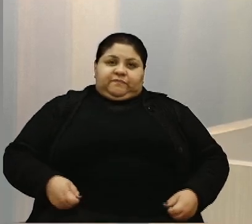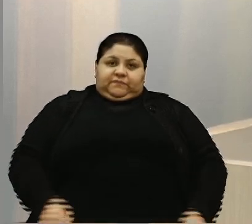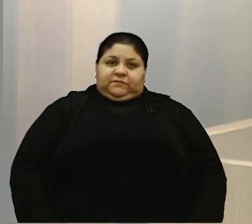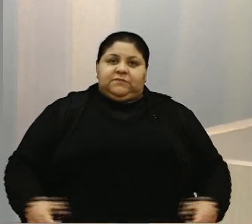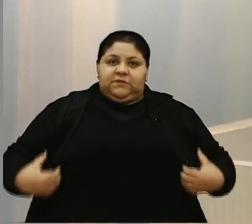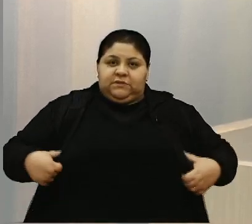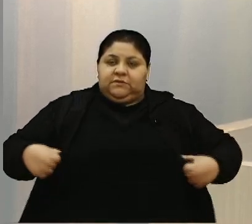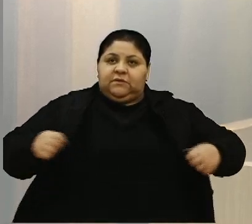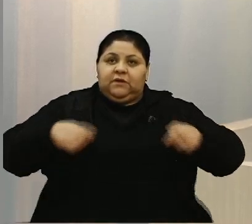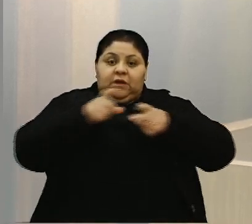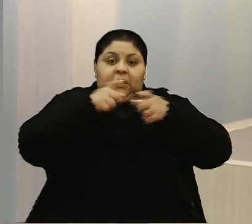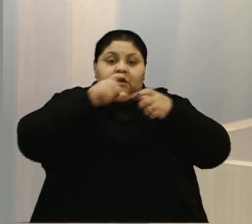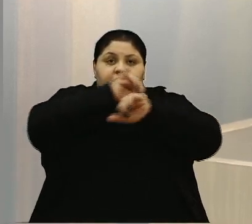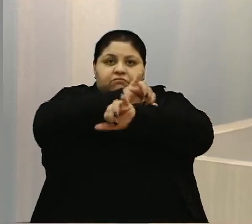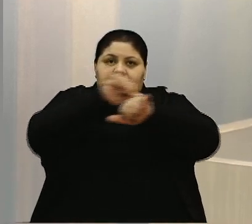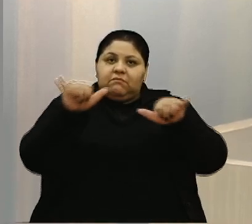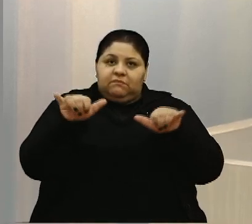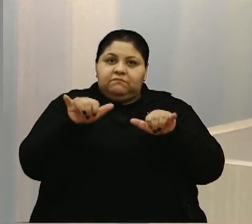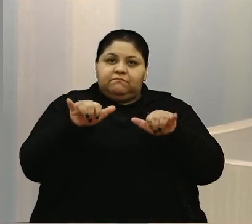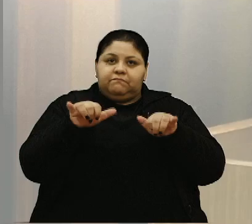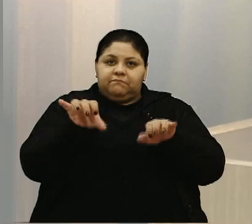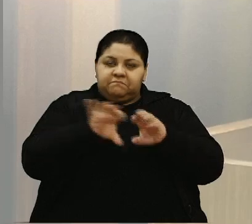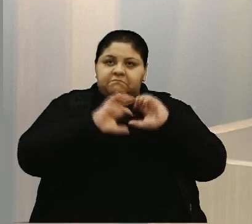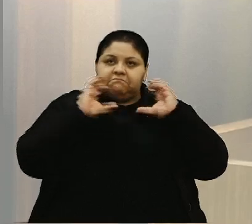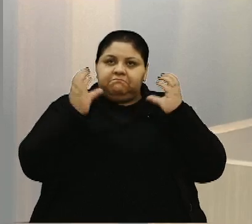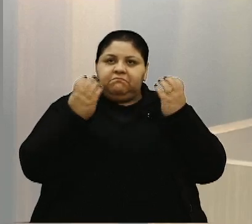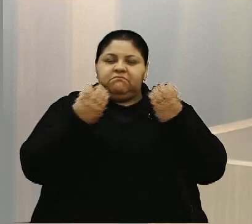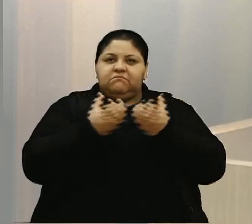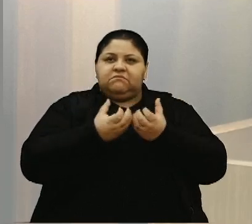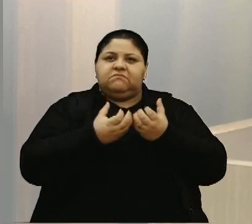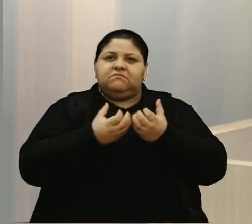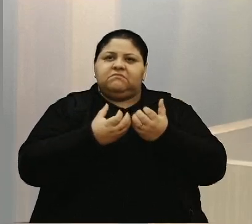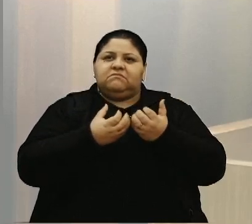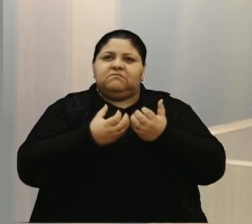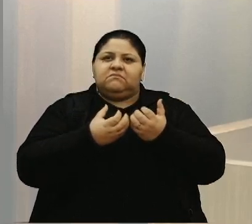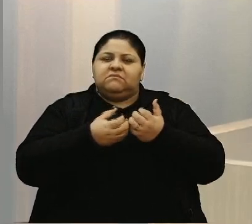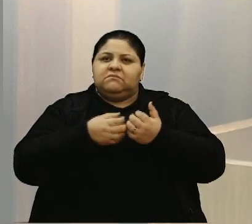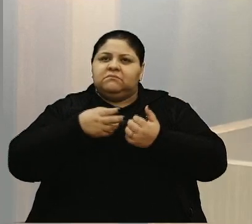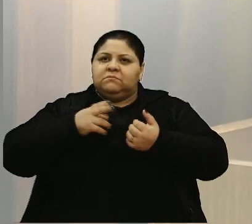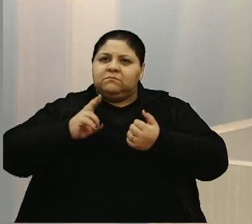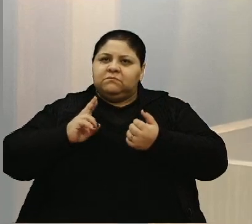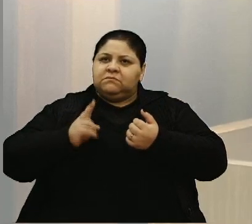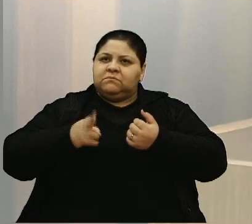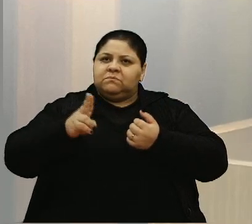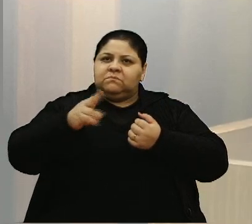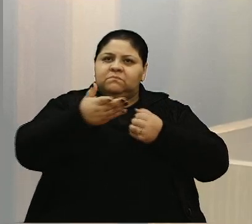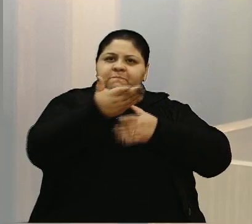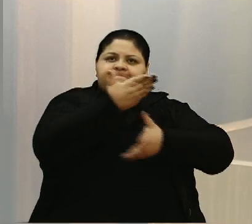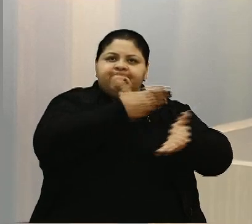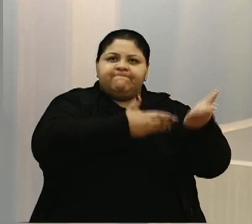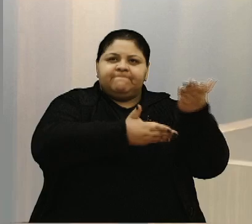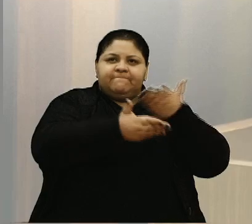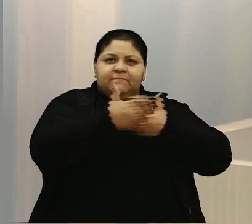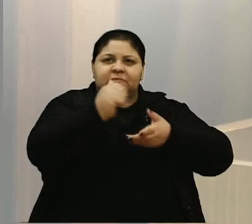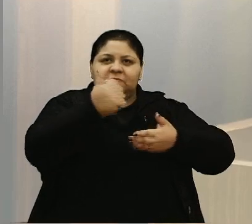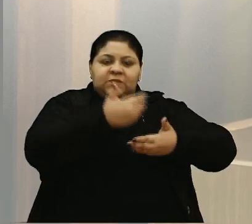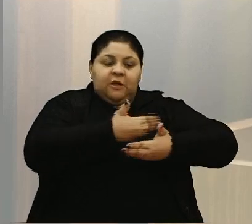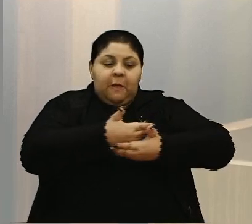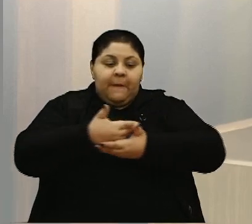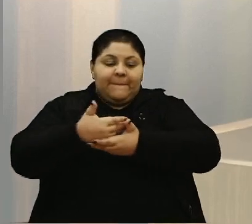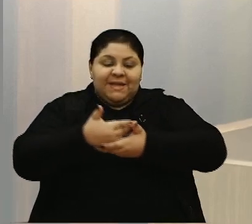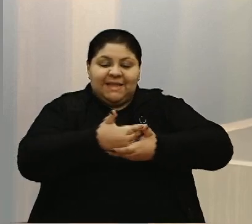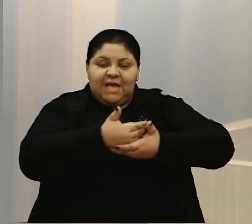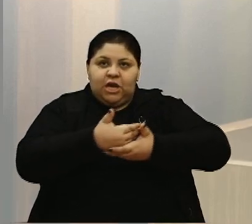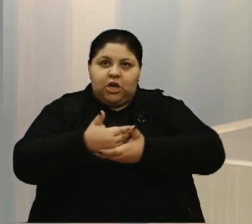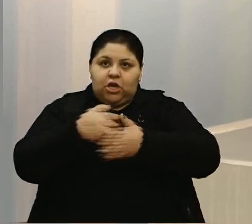grande notícia que a gente traz para a comunidade é a continuidade dos atendimentos da materno-infantil,